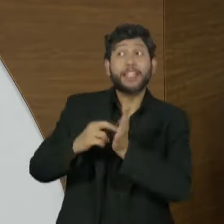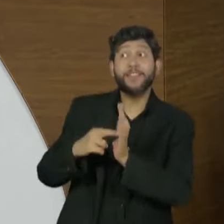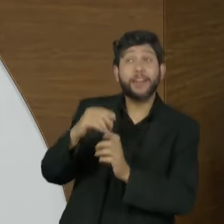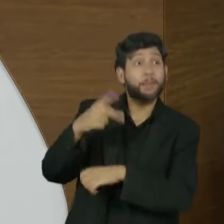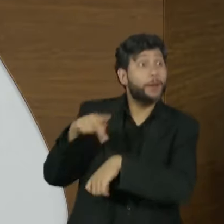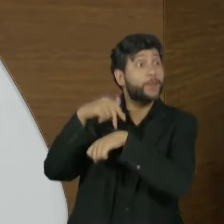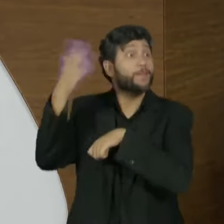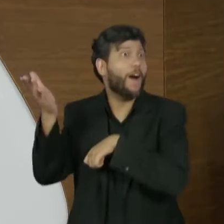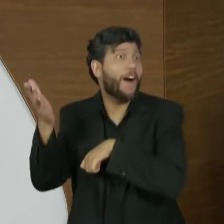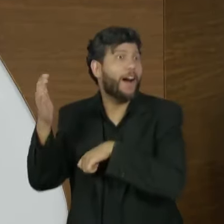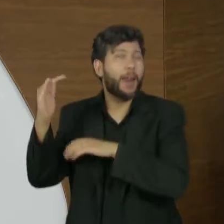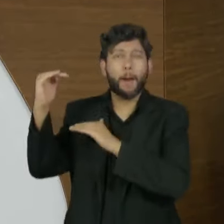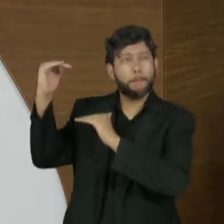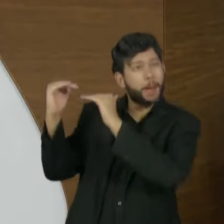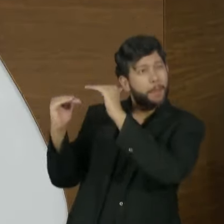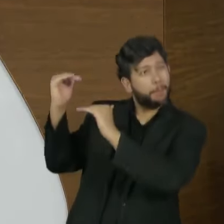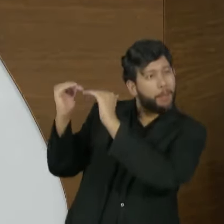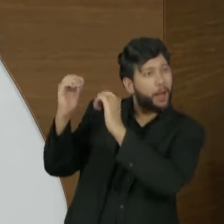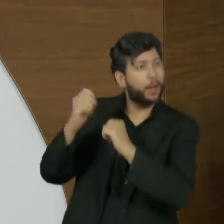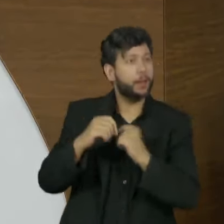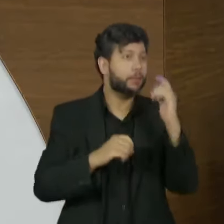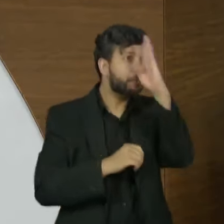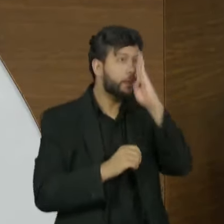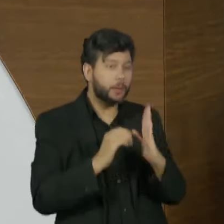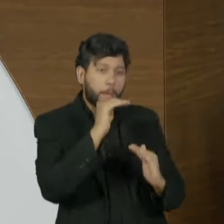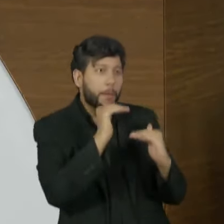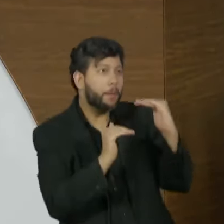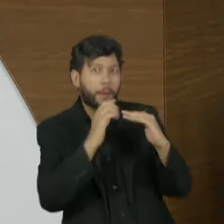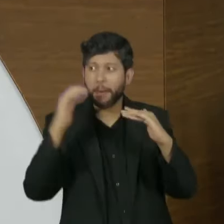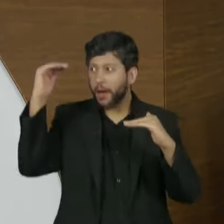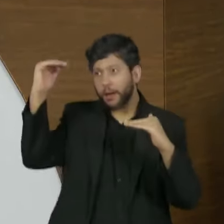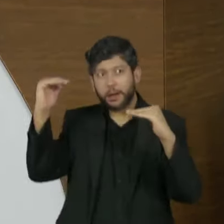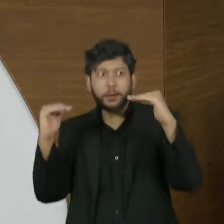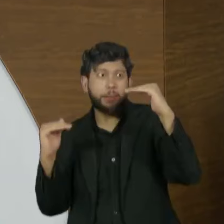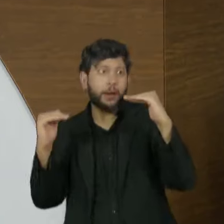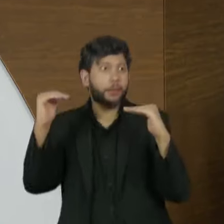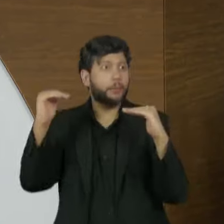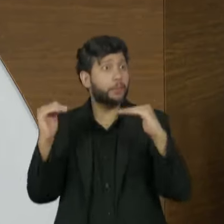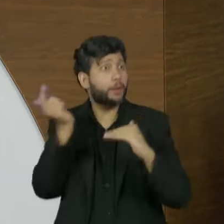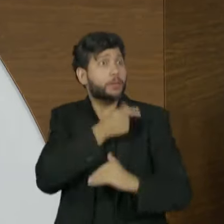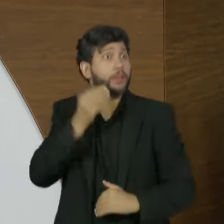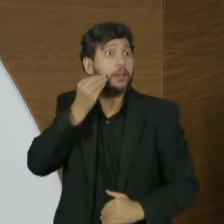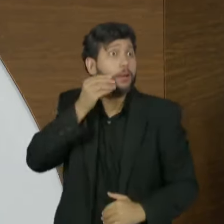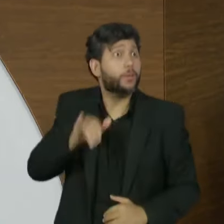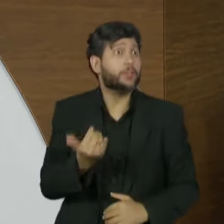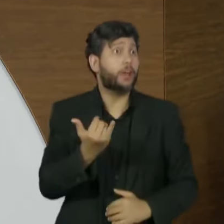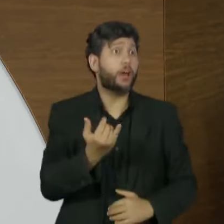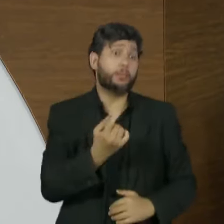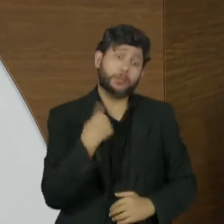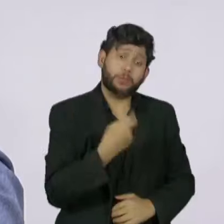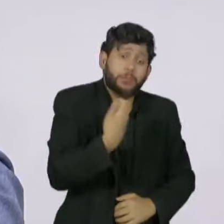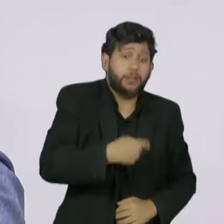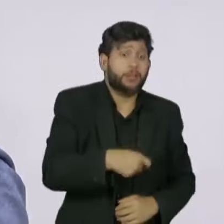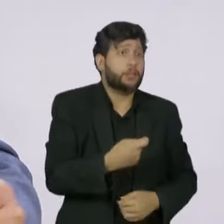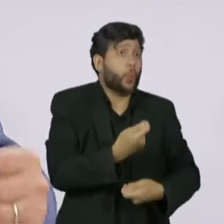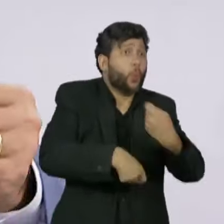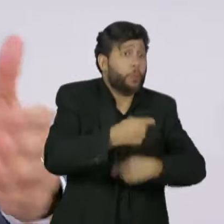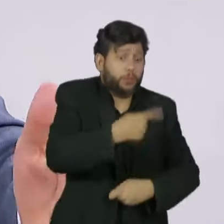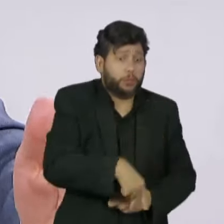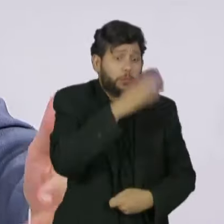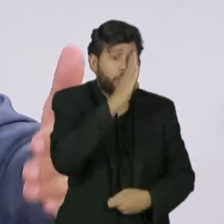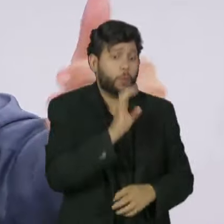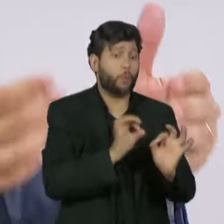movimento no fronte externo de uma redução dos juros, se nós estamos com a economia um pouco mais organizada,